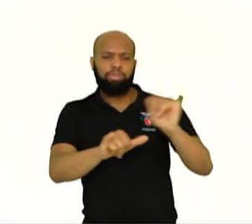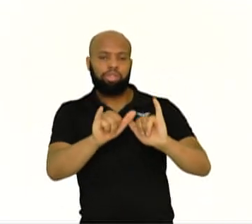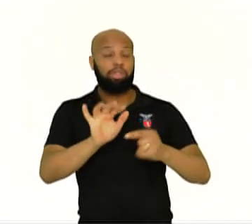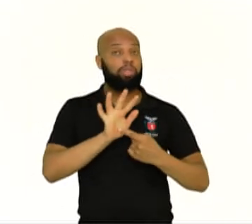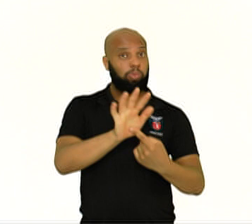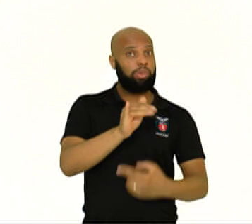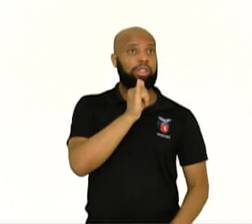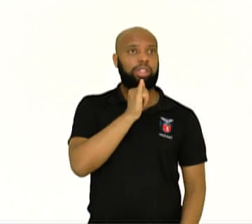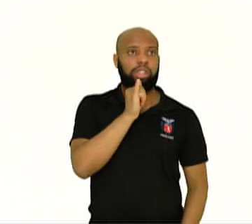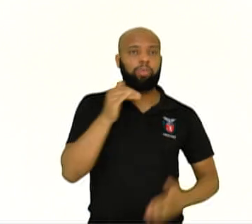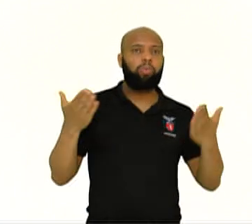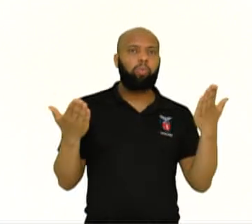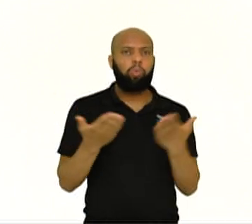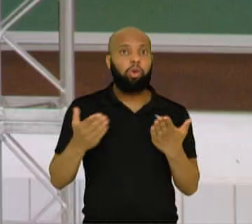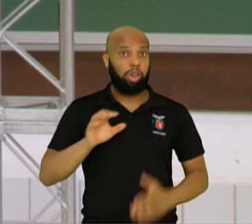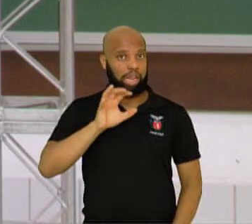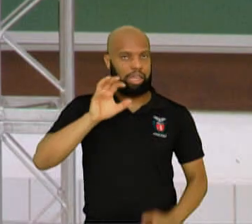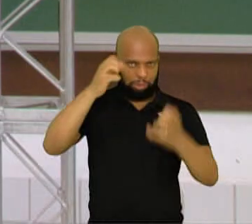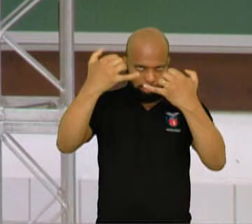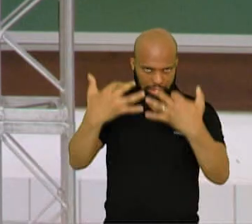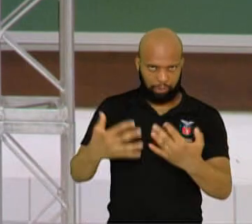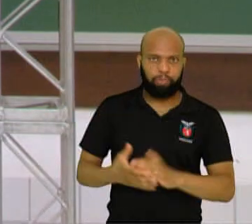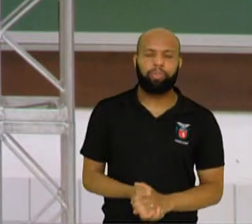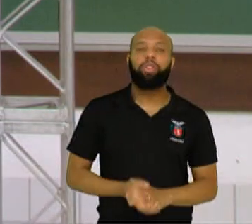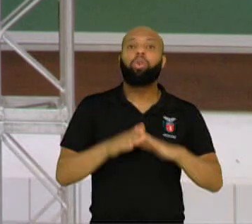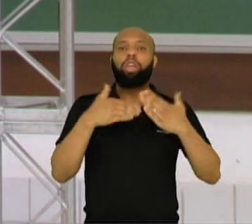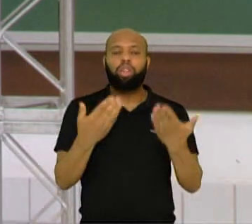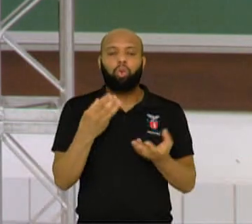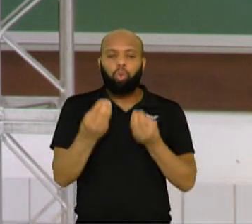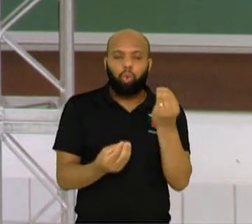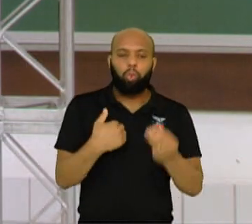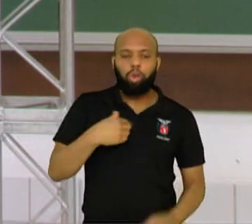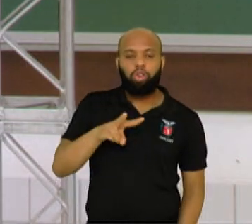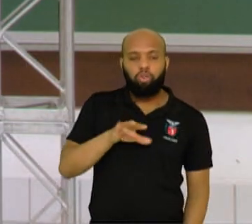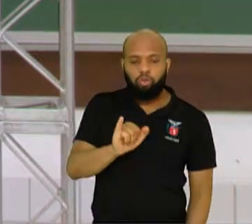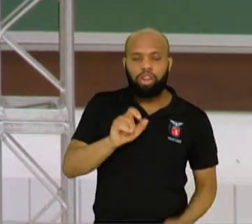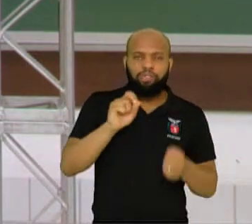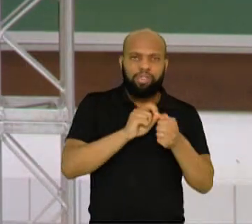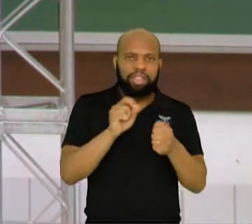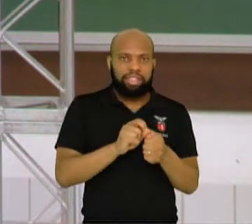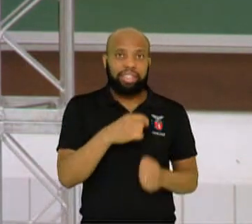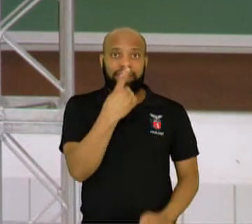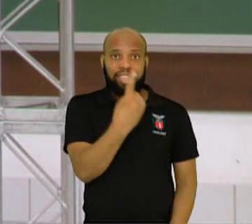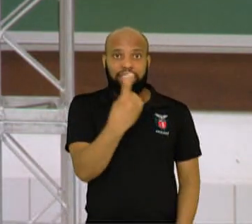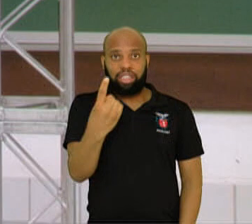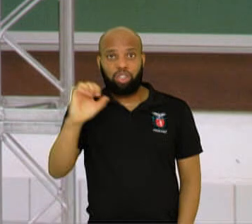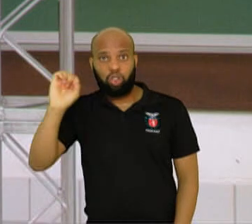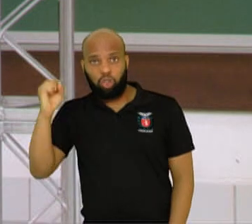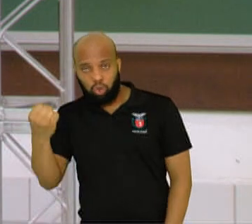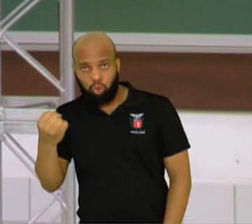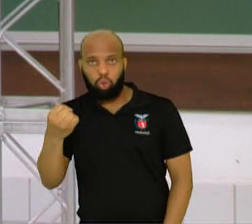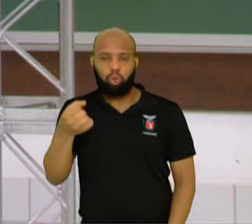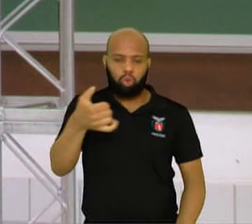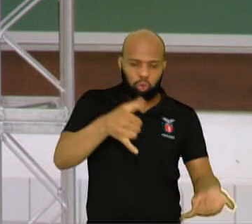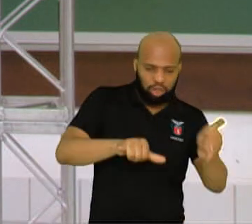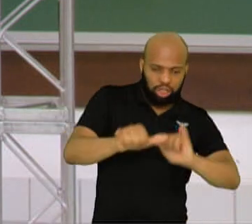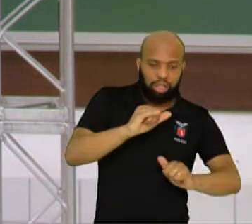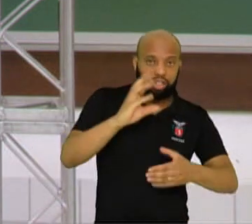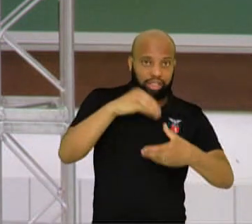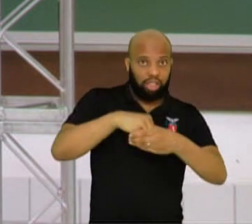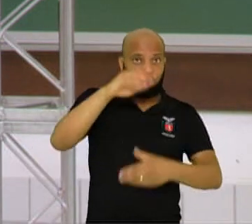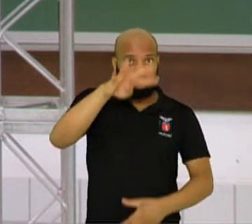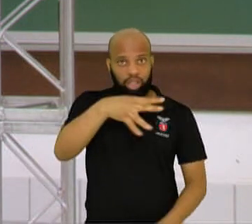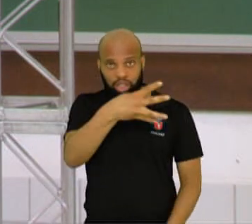Exemplifique. Então, esse exercício é assim. Como que eu represento os 118 elementos químicos na tabela